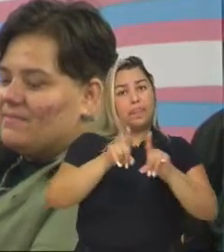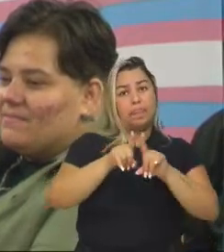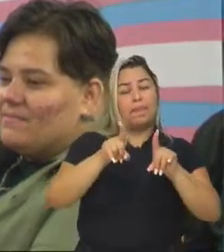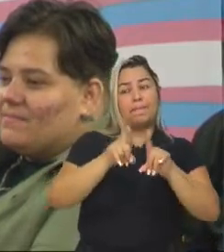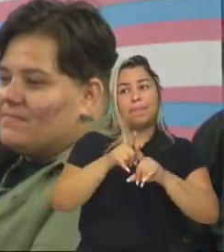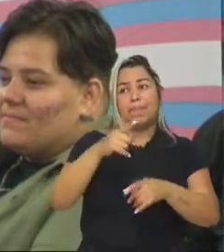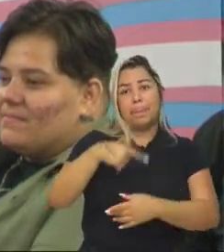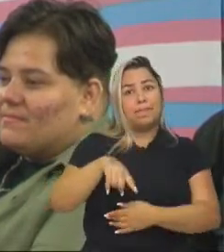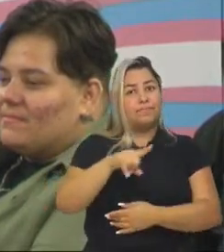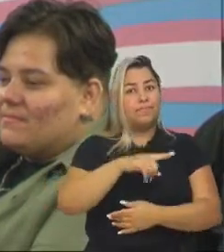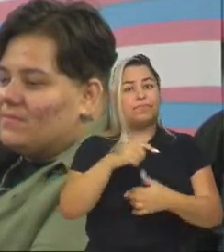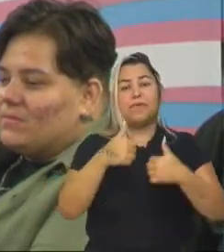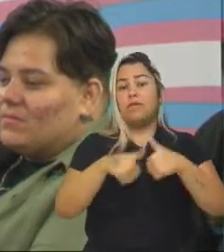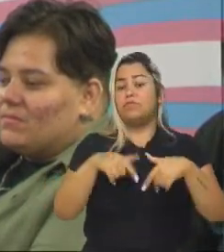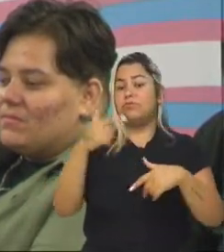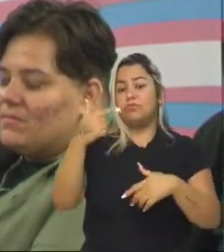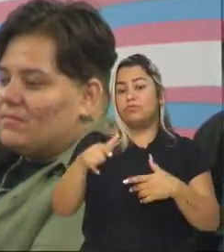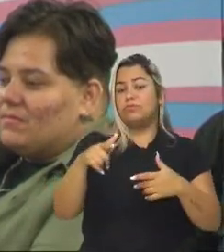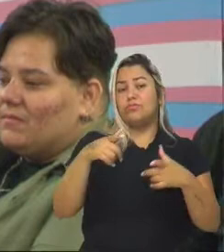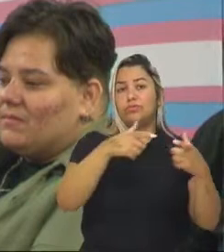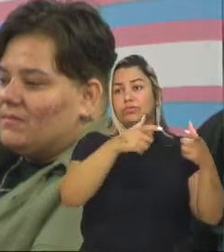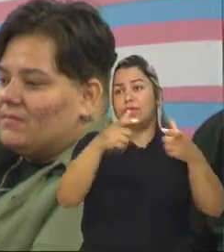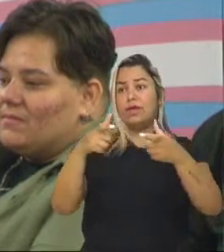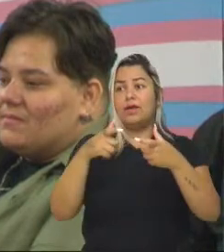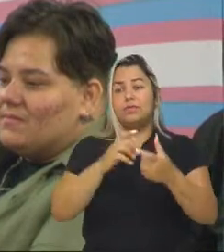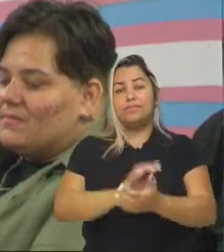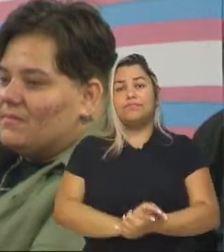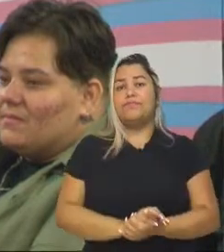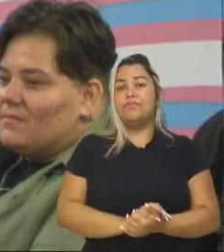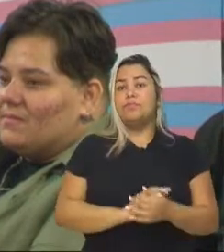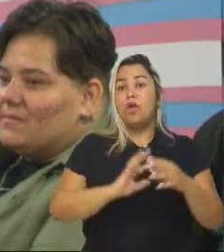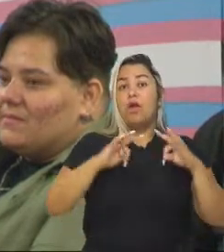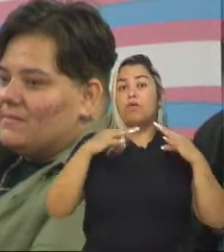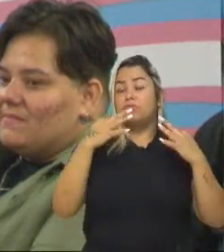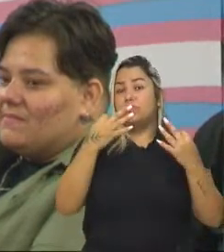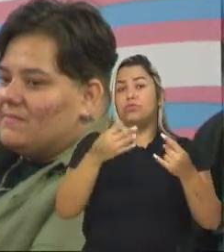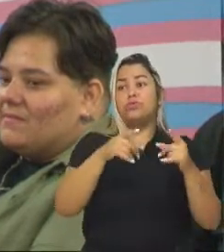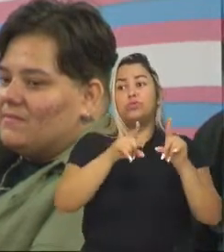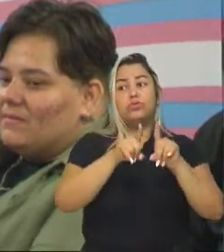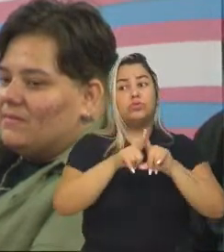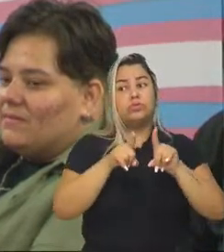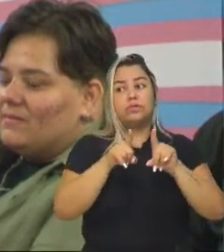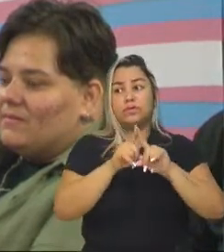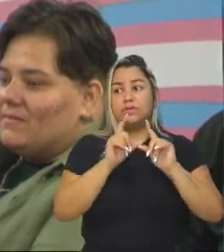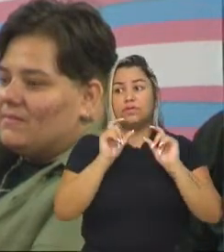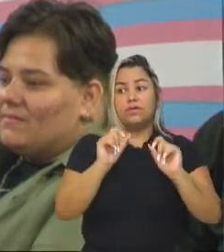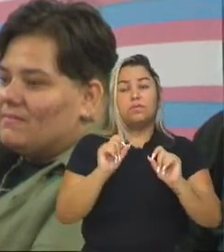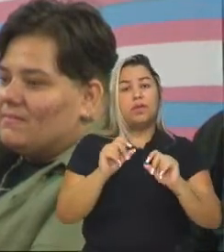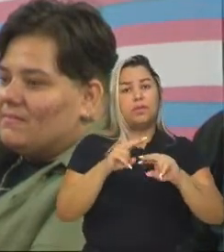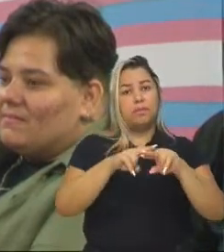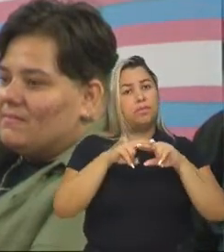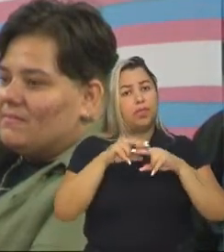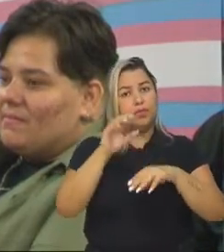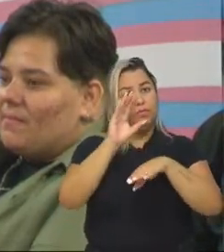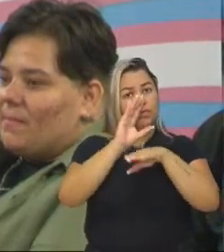gente está vindo para os lugares, e eu sempre falo que todas as viagens que eu fiz pelo conselho,